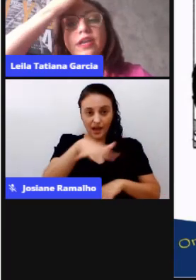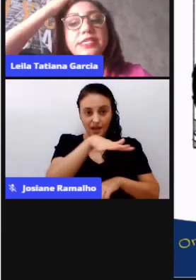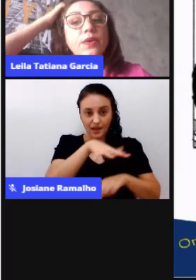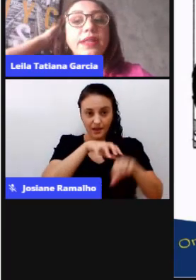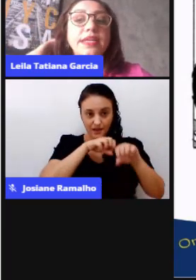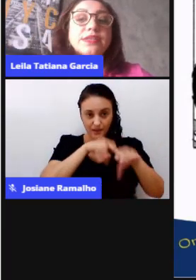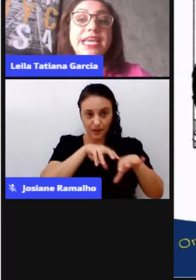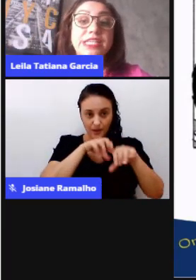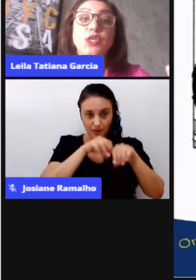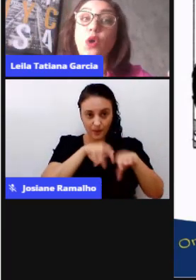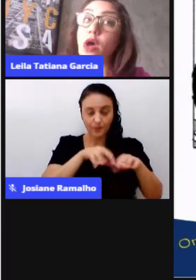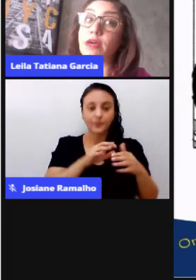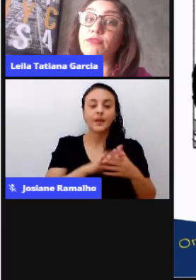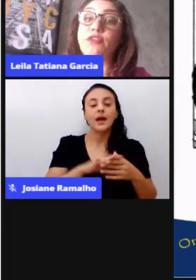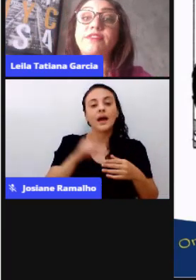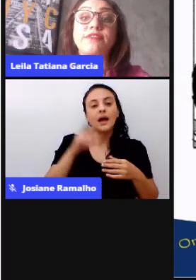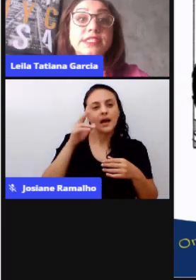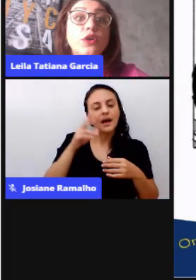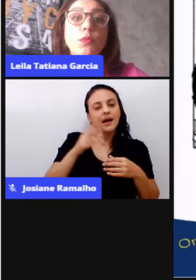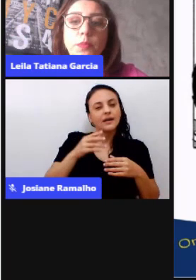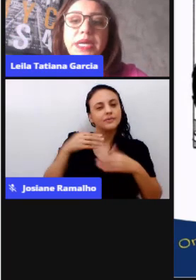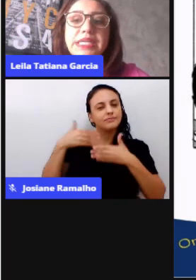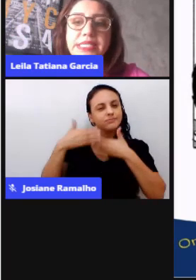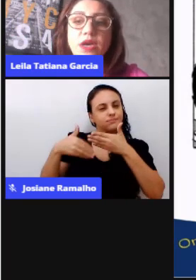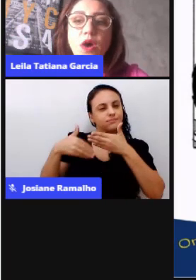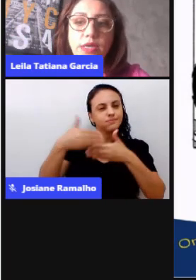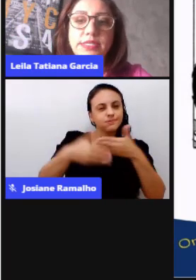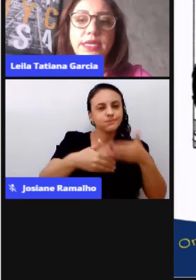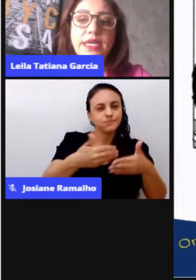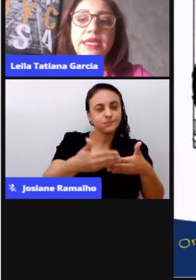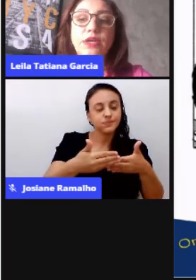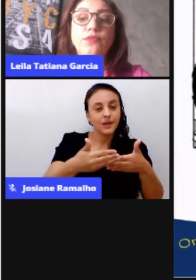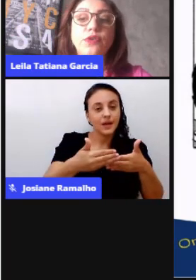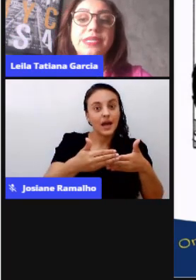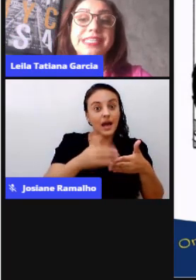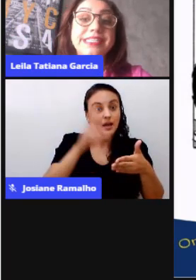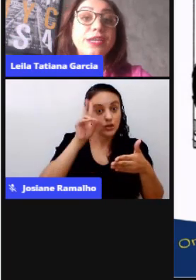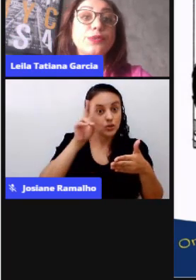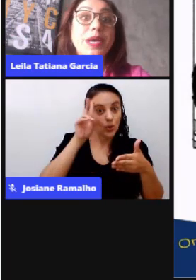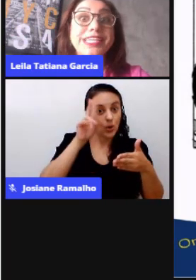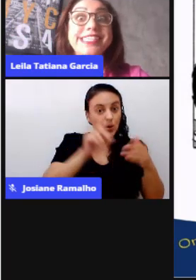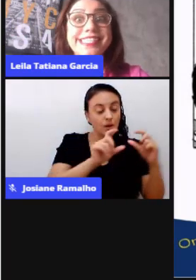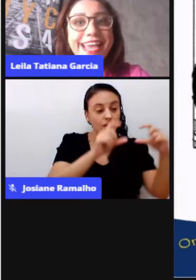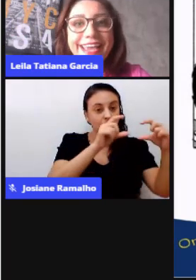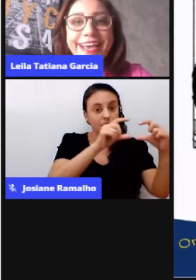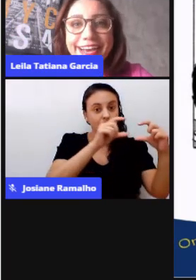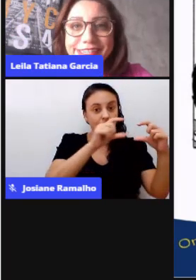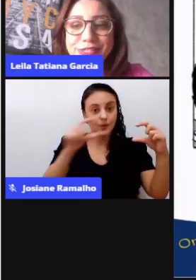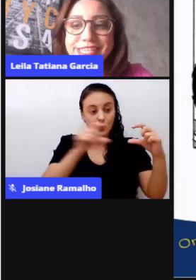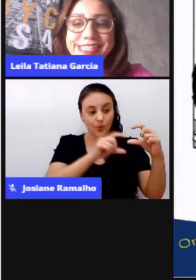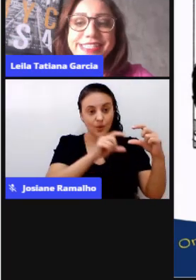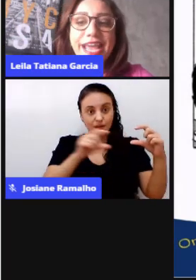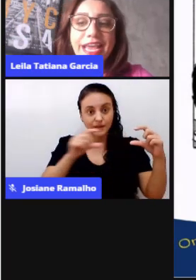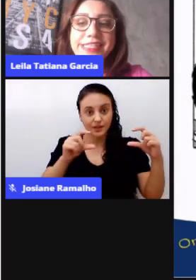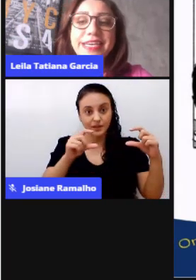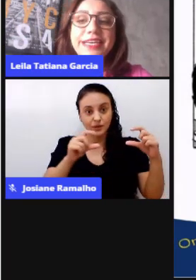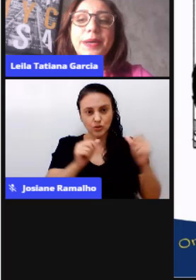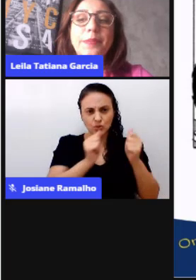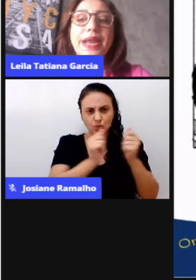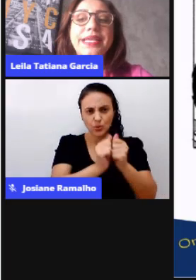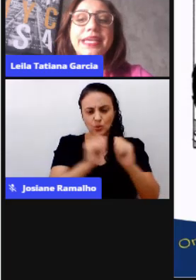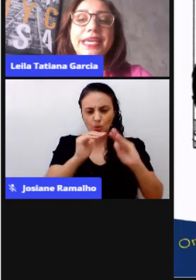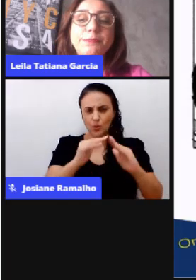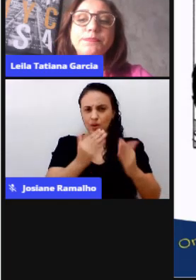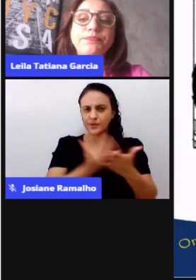as histórias em quadrinhos e a escola foi vista como perniciosa. Então, foram necessários mais de 100 anos de